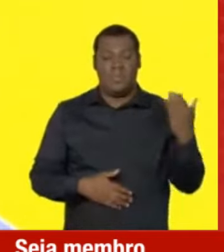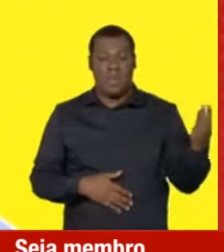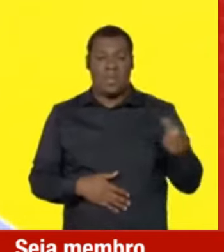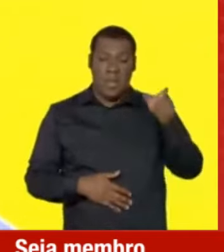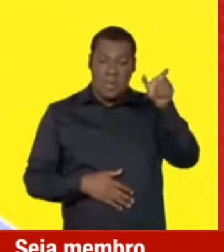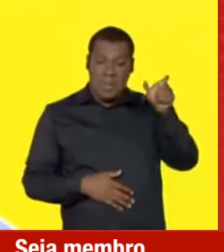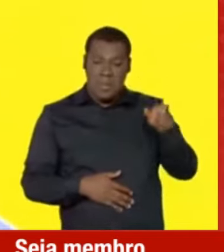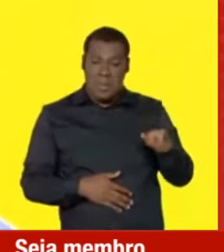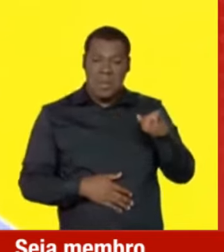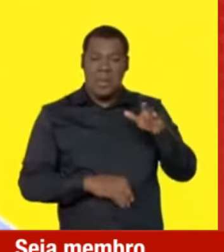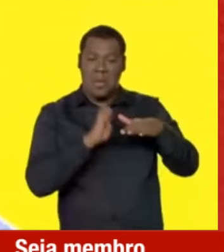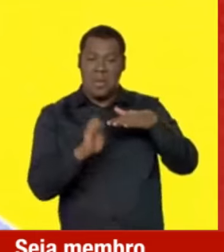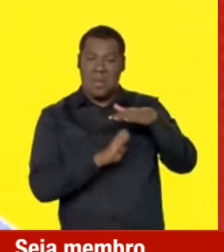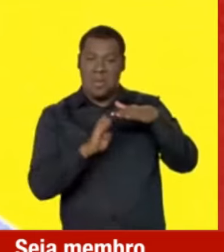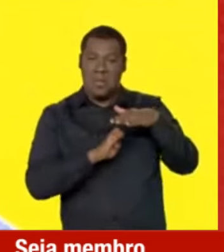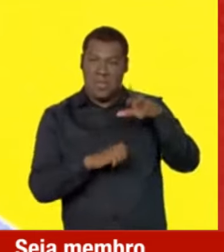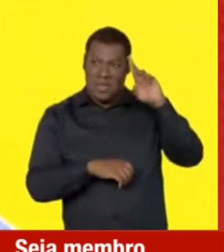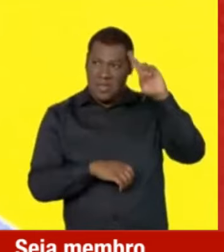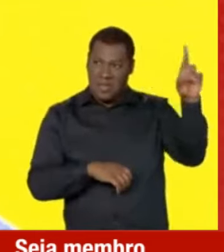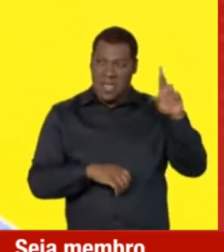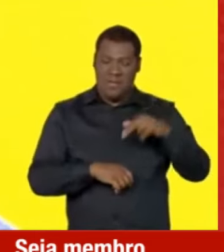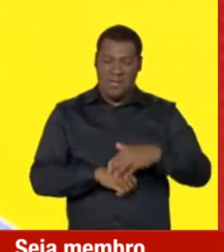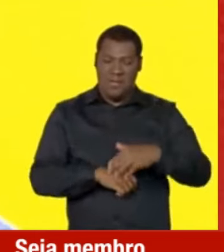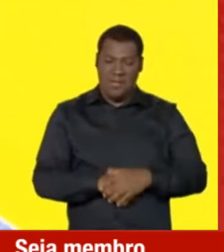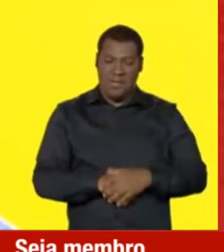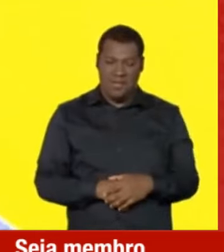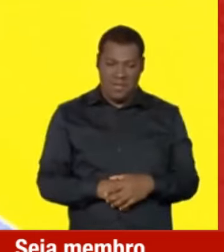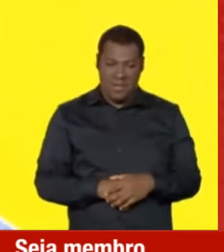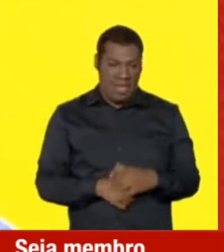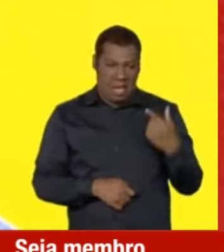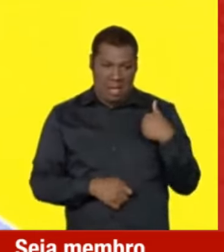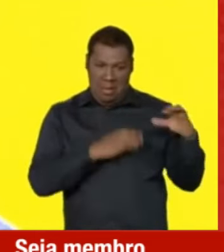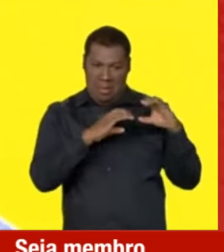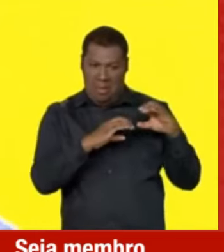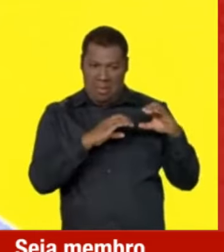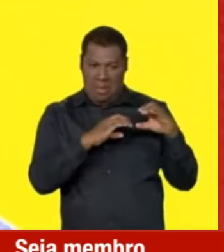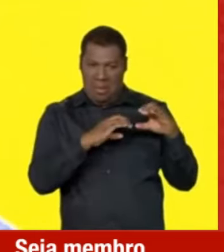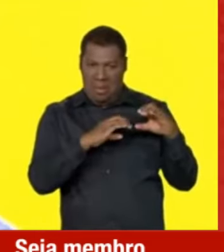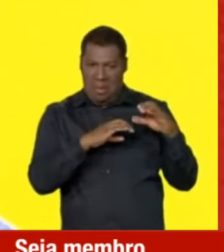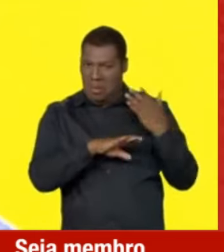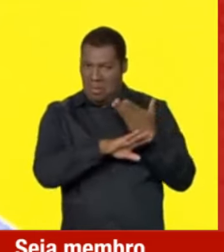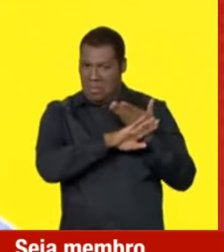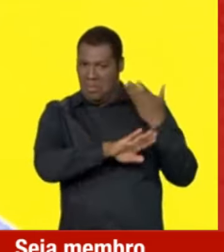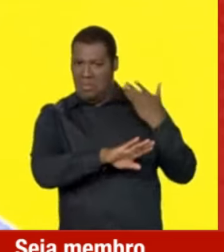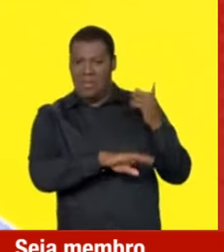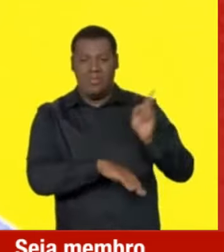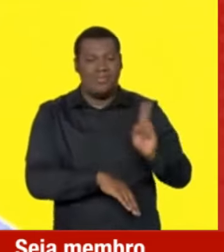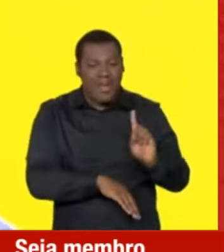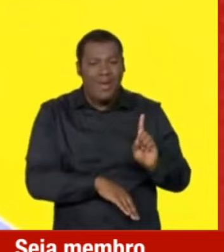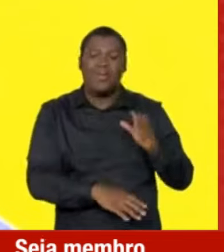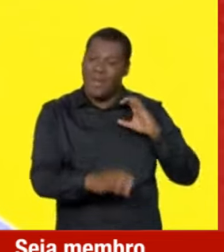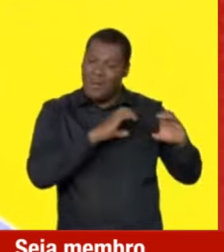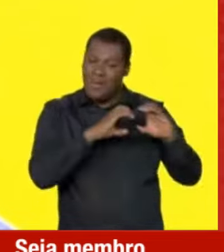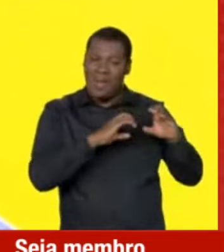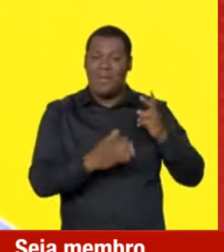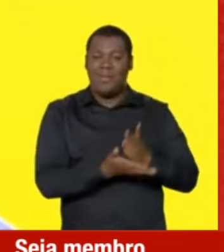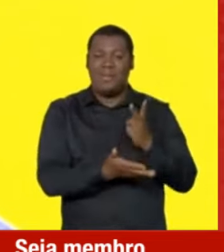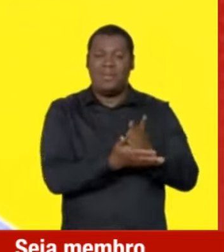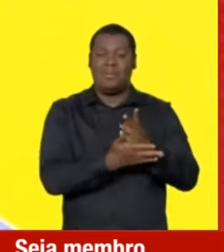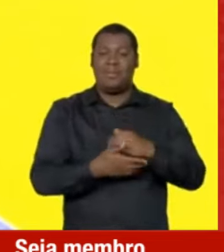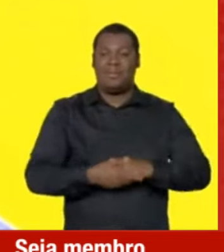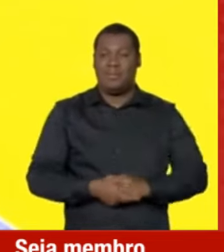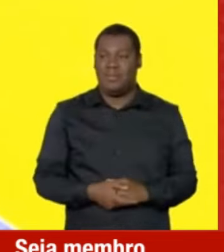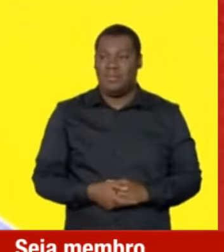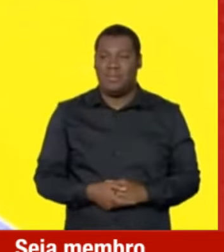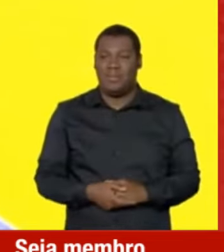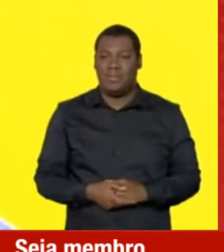gente pode continuar conversando com ele e desenvolvendo as coisas importantes para o desenvolvimento do Brasil. E eu espero que